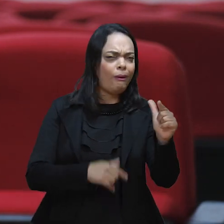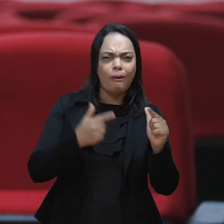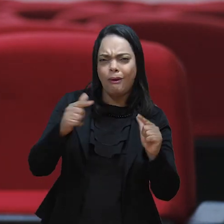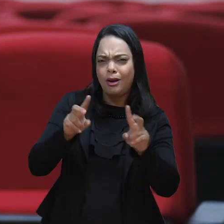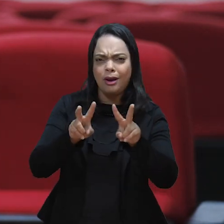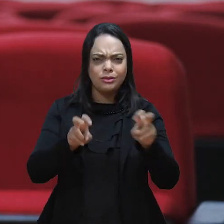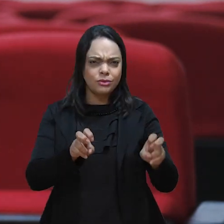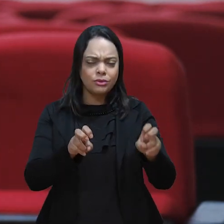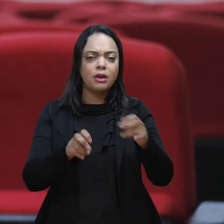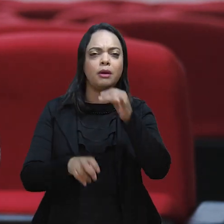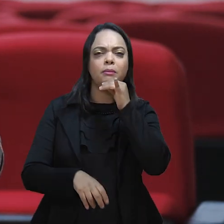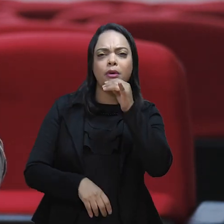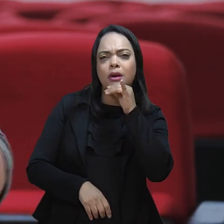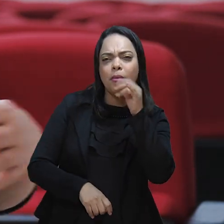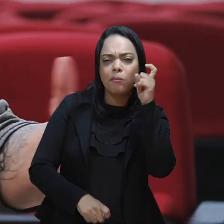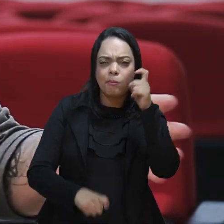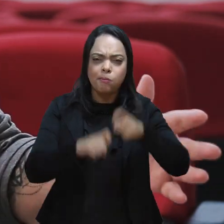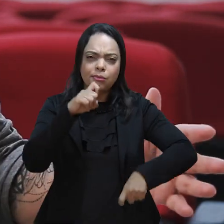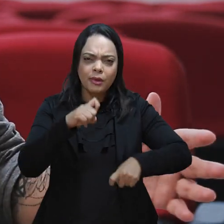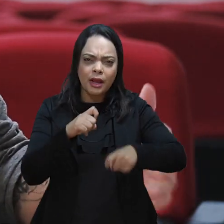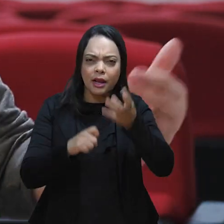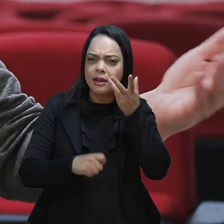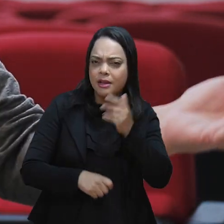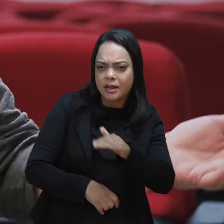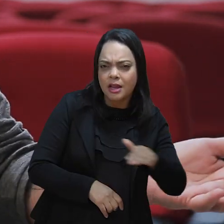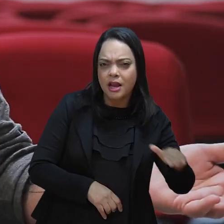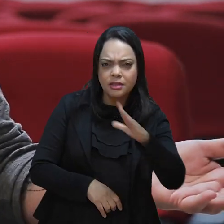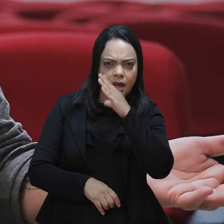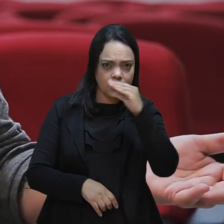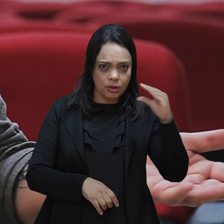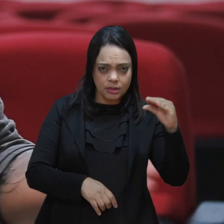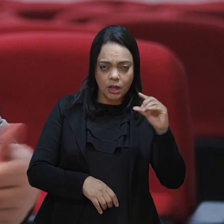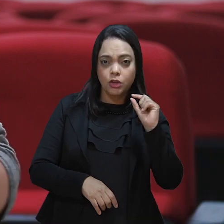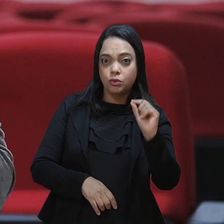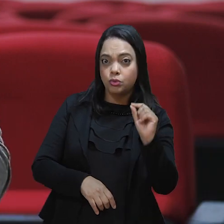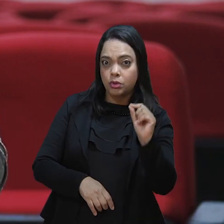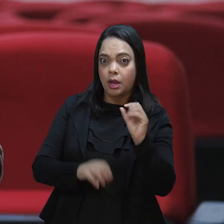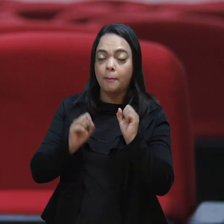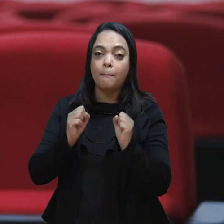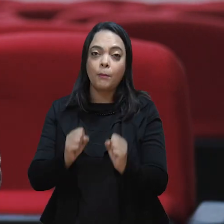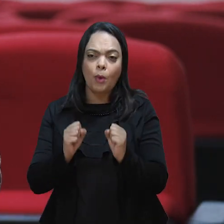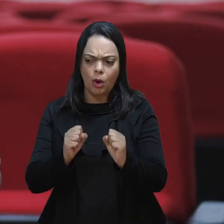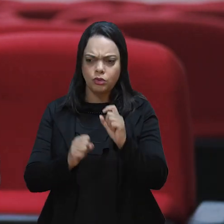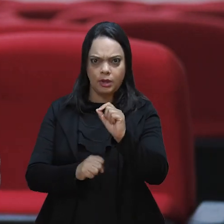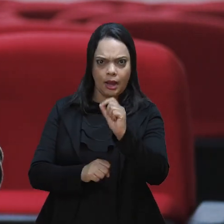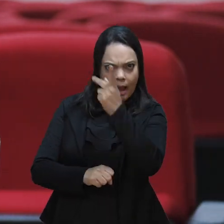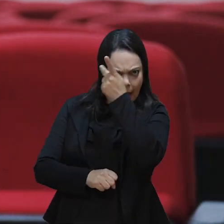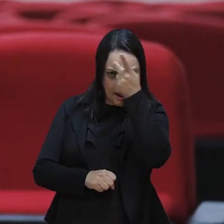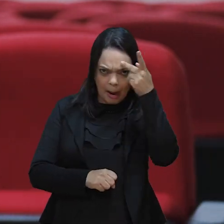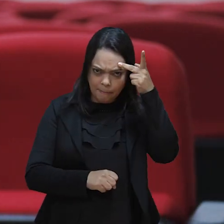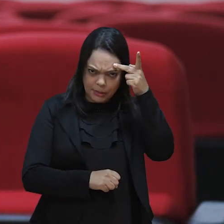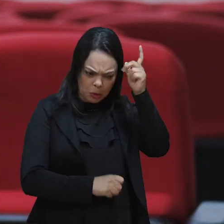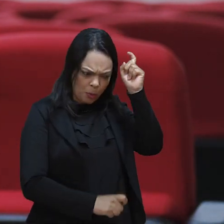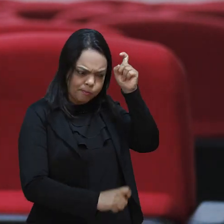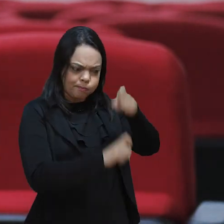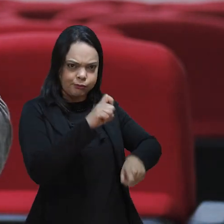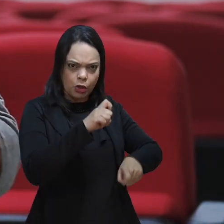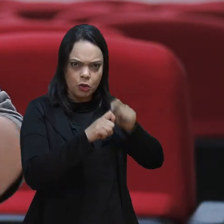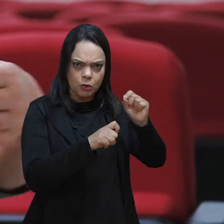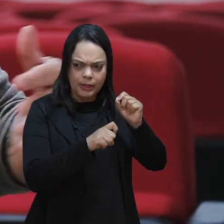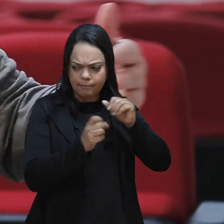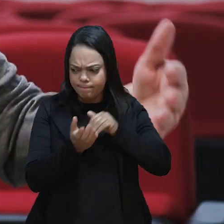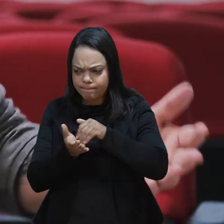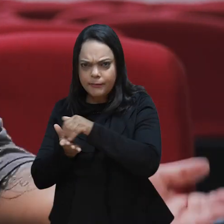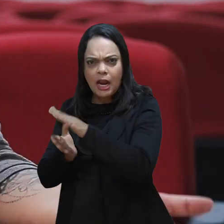crianças e adolescentes, podem levar a afastamento de quem agrediu essa criança do lar. Então